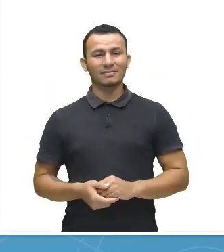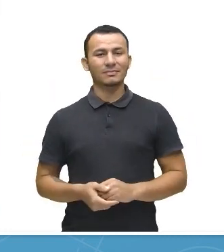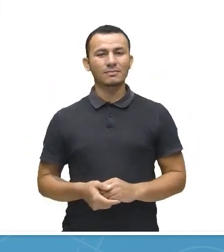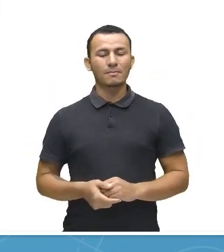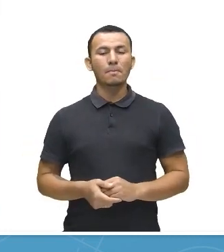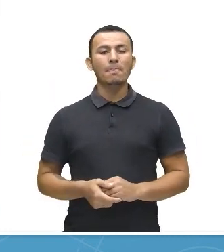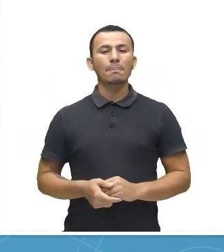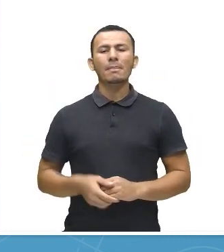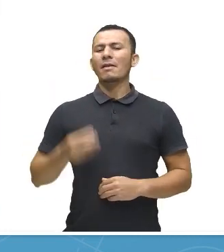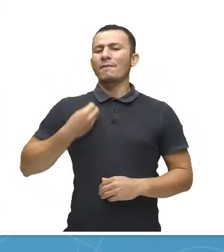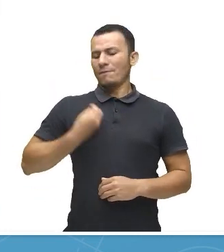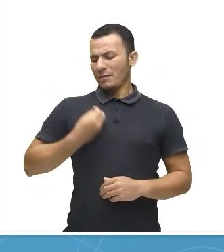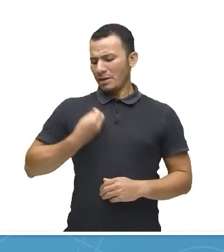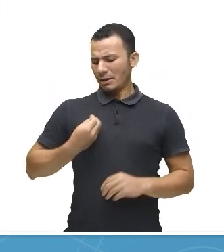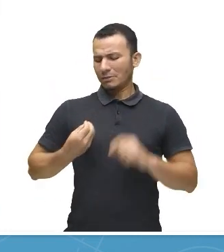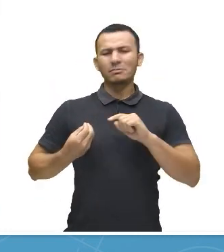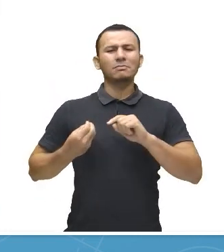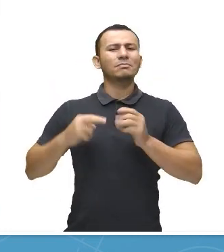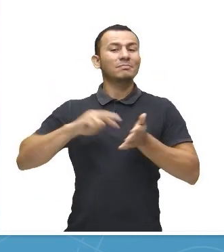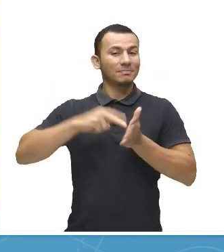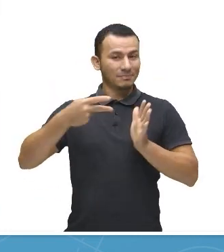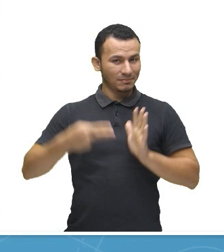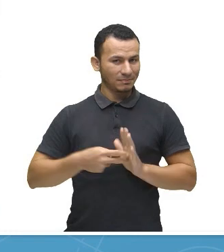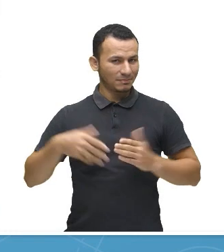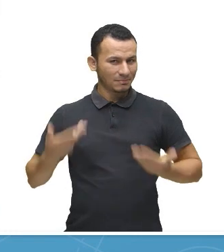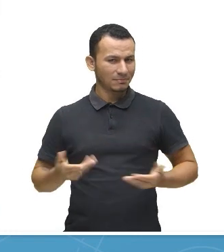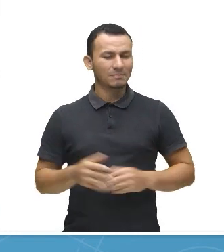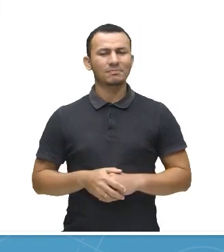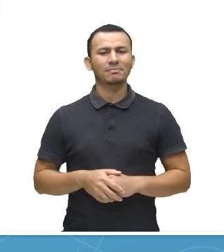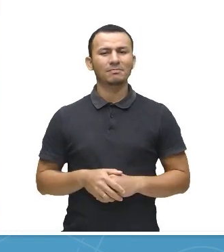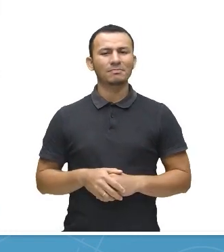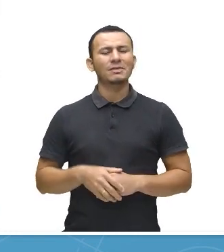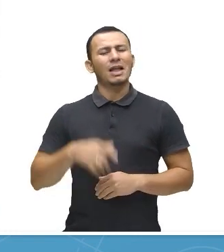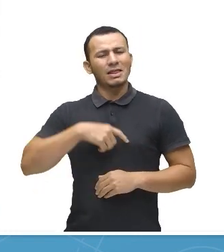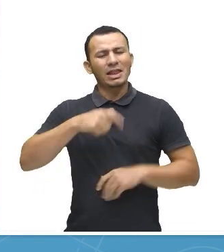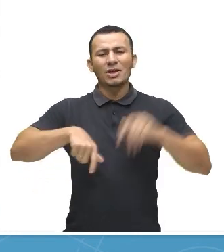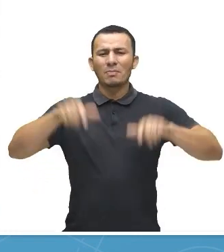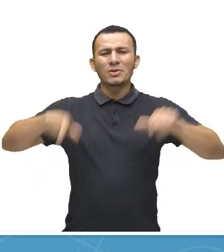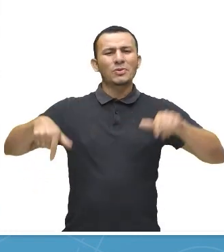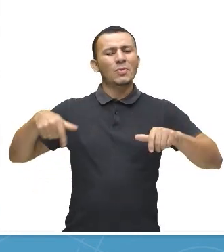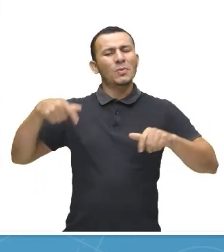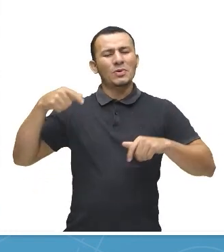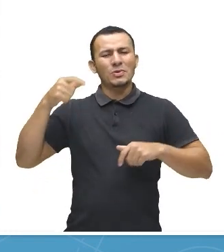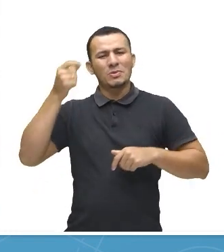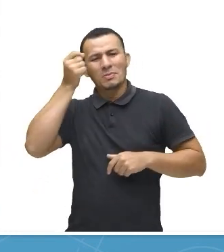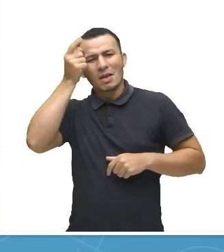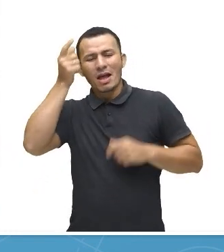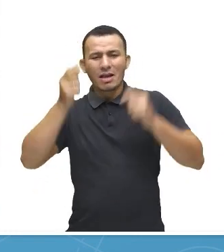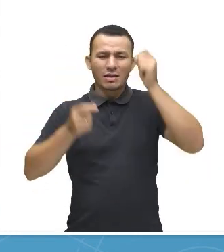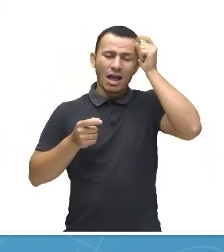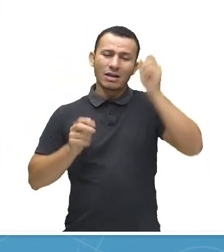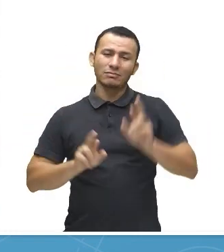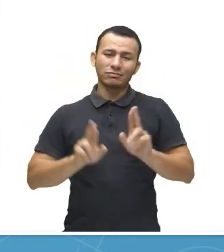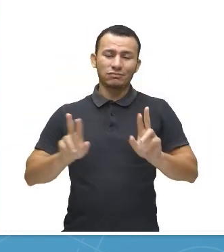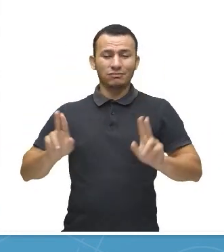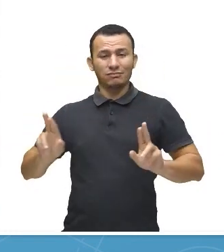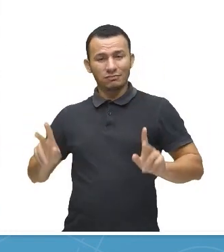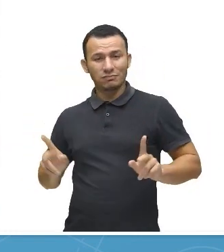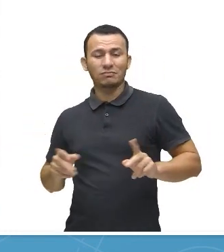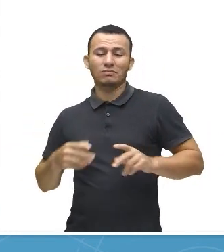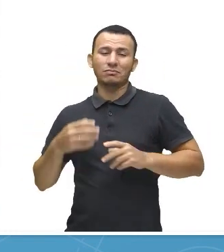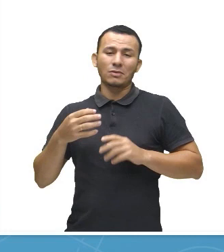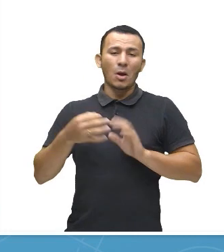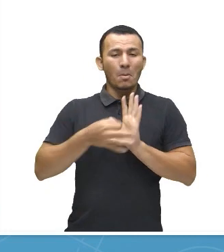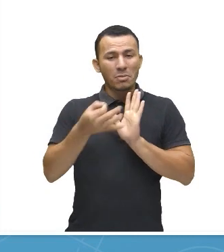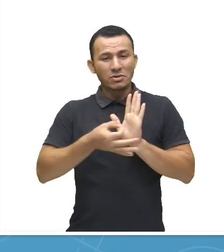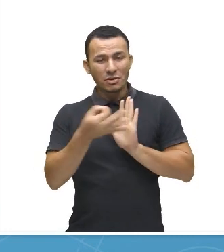é vida, né? Muitas pessoas têm vários conceitos sobre o que é vida, cada um pode ter uma opinião,